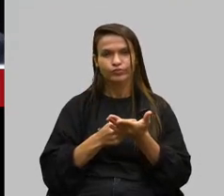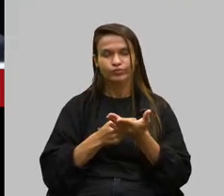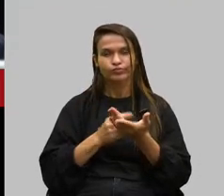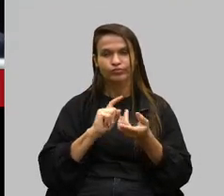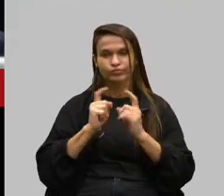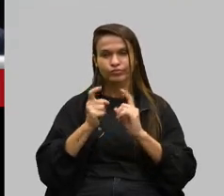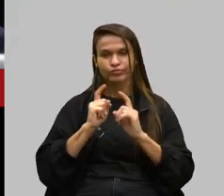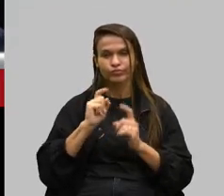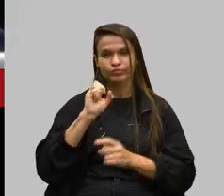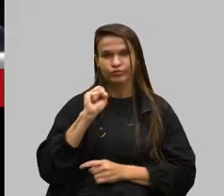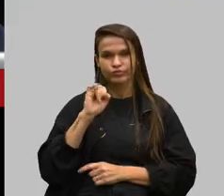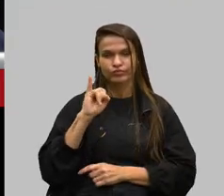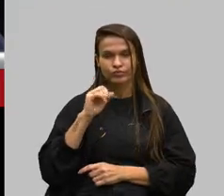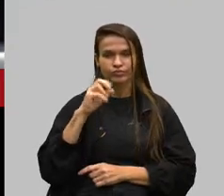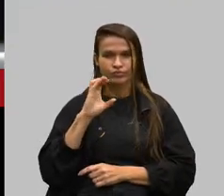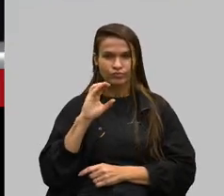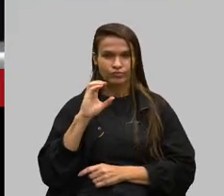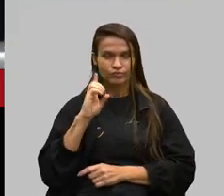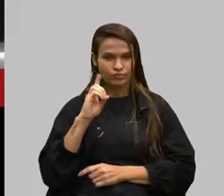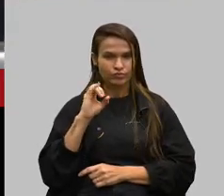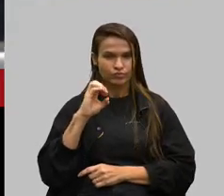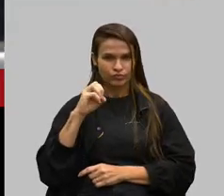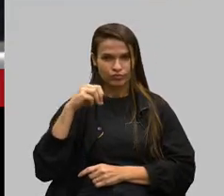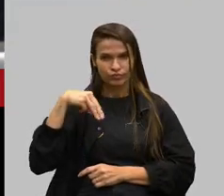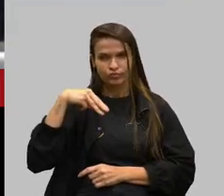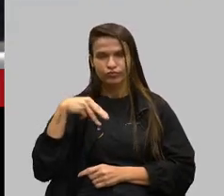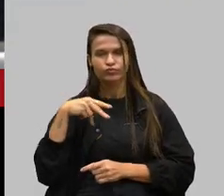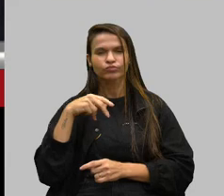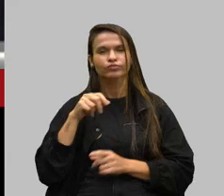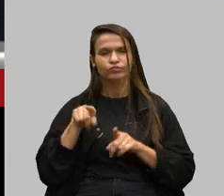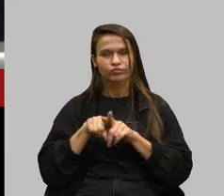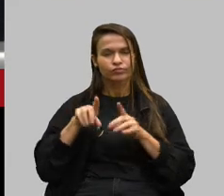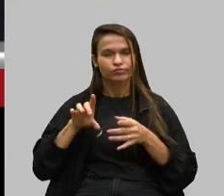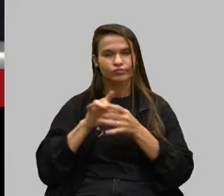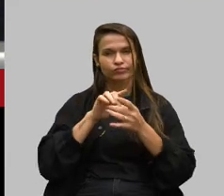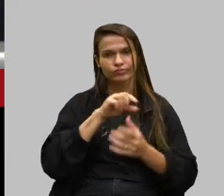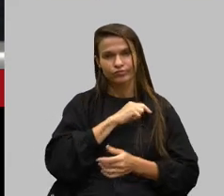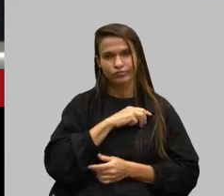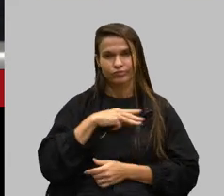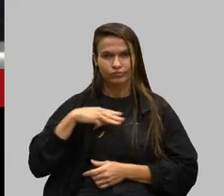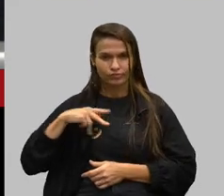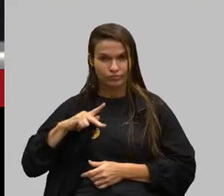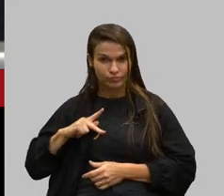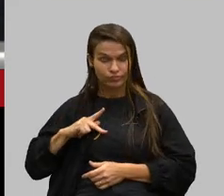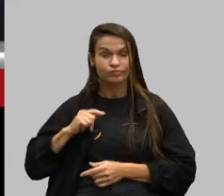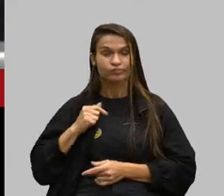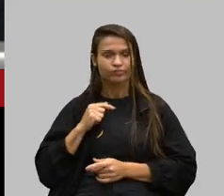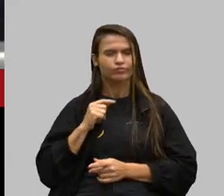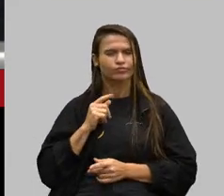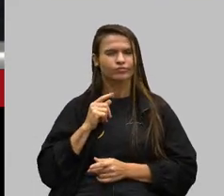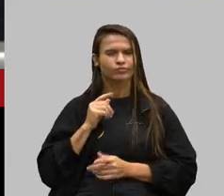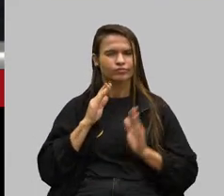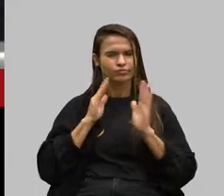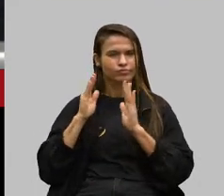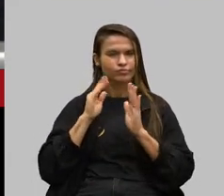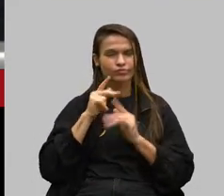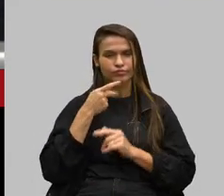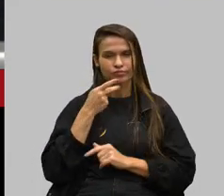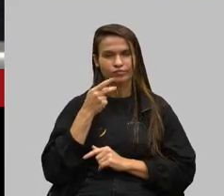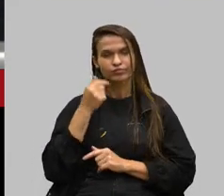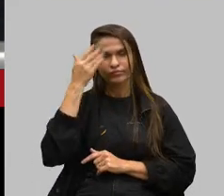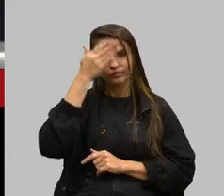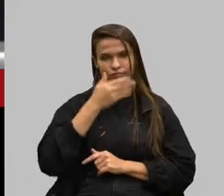para o ministério público e eu nessa naquela oportunidade tive tive eu eu eu eu falei que uma prova de que o